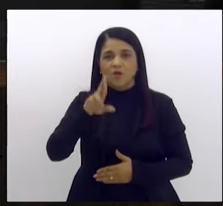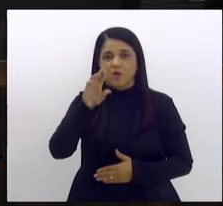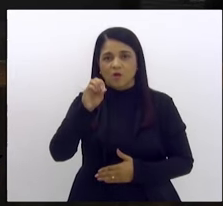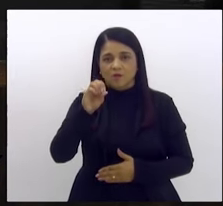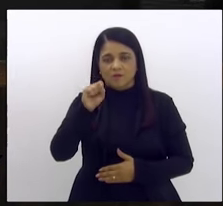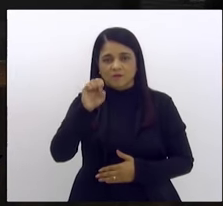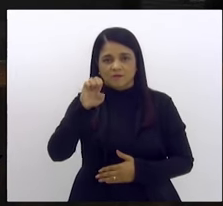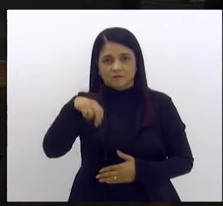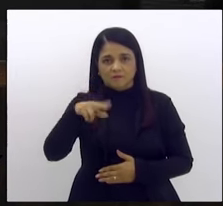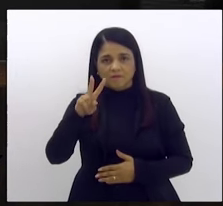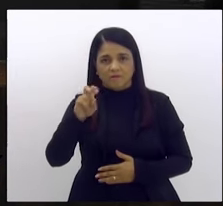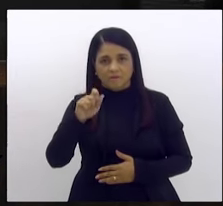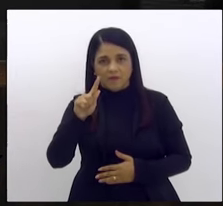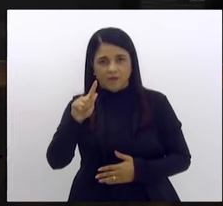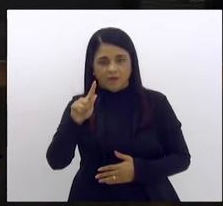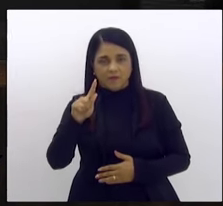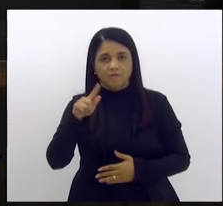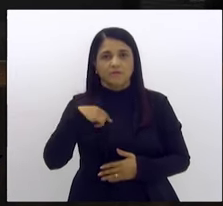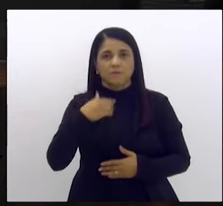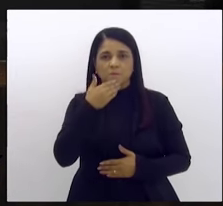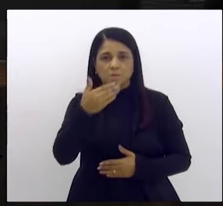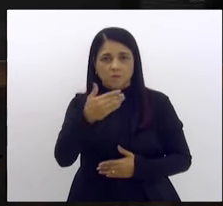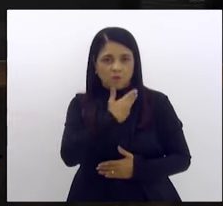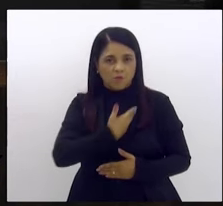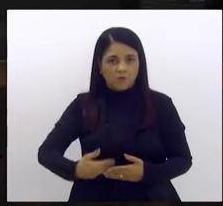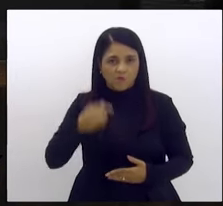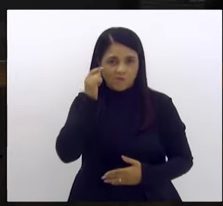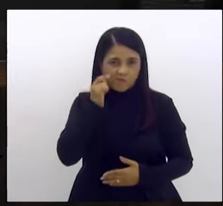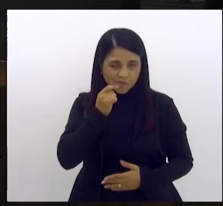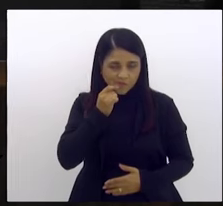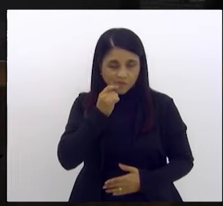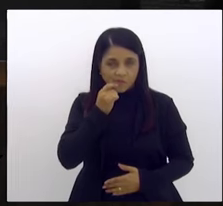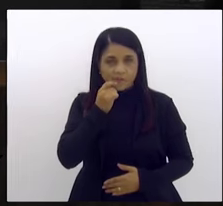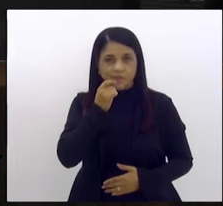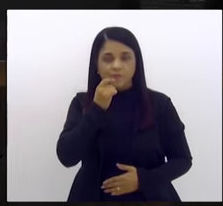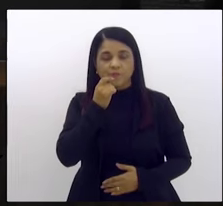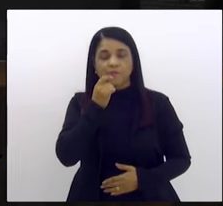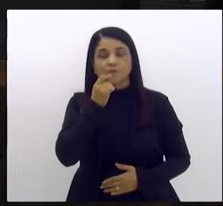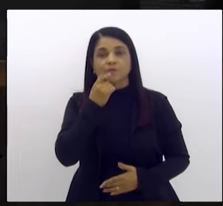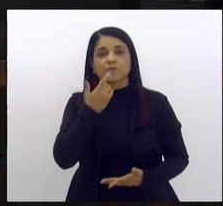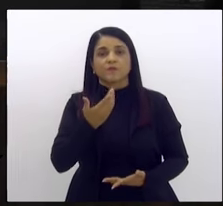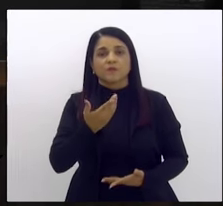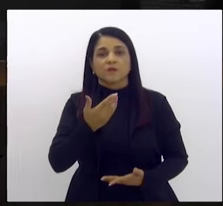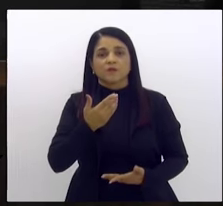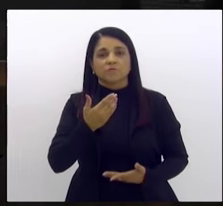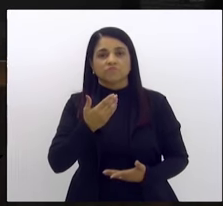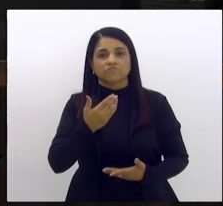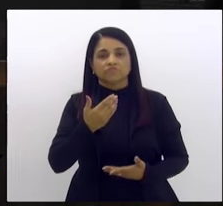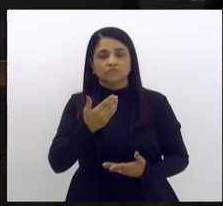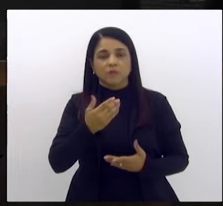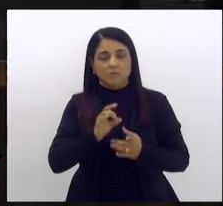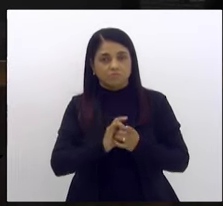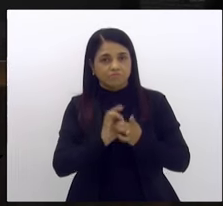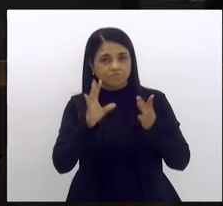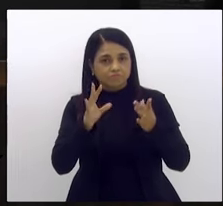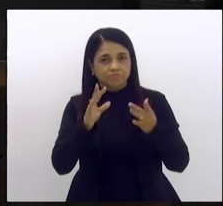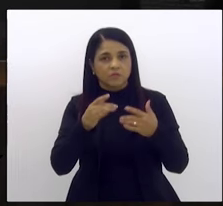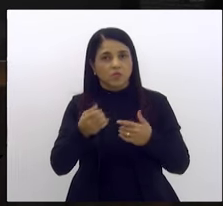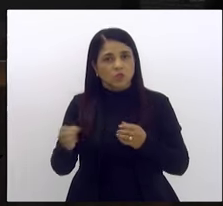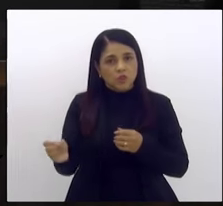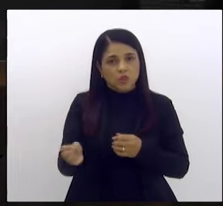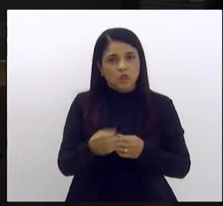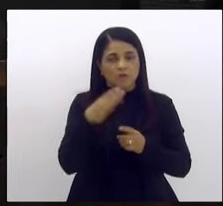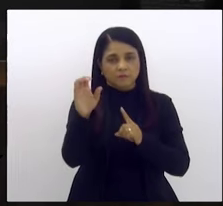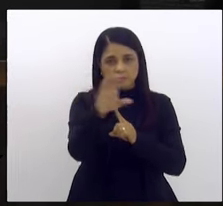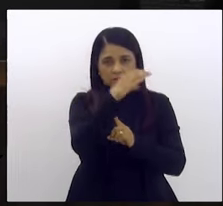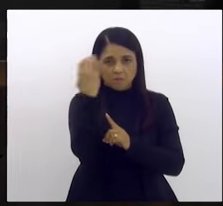Reis, solicita ao excelentíssimo senhor governador do estado do Rio de Janeiro, o senhor Cláudio Castro, a disponibilização de novas